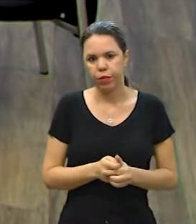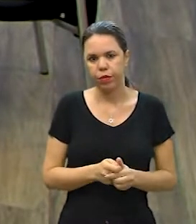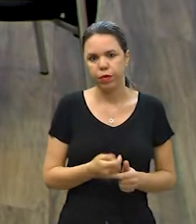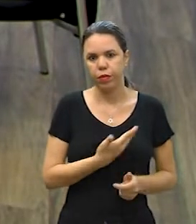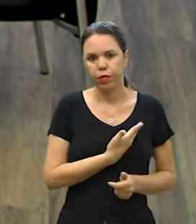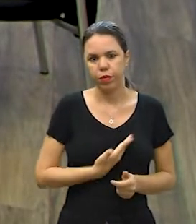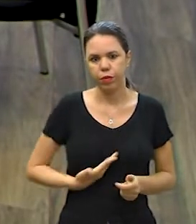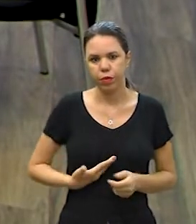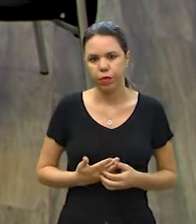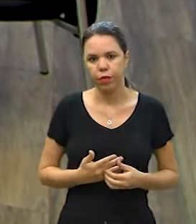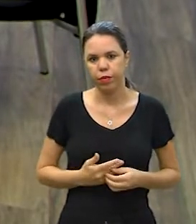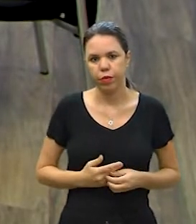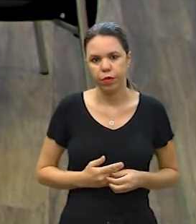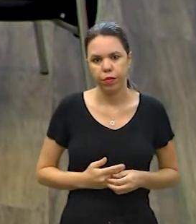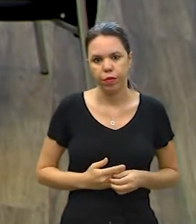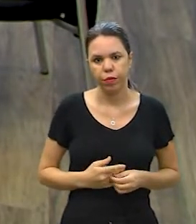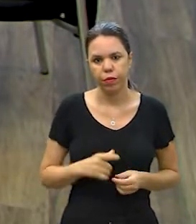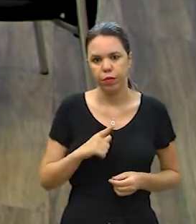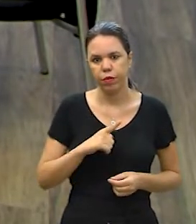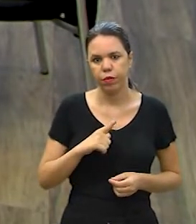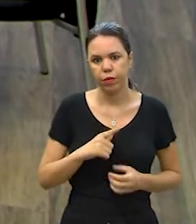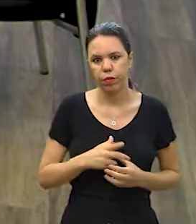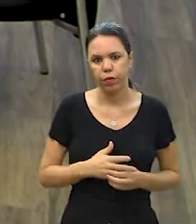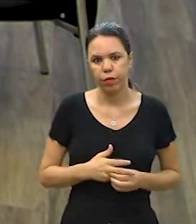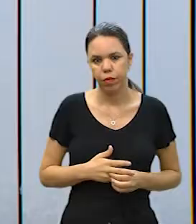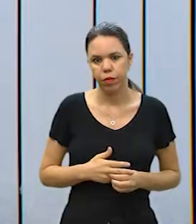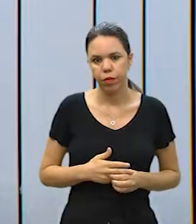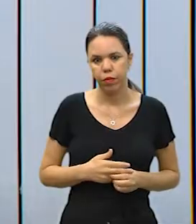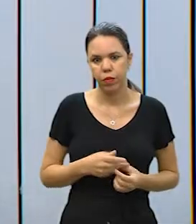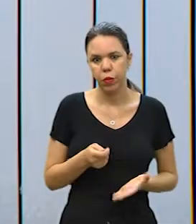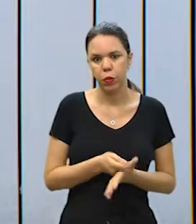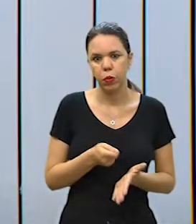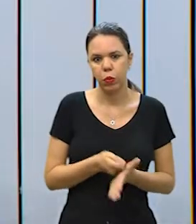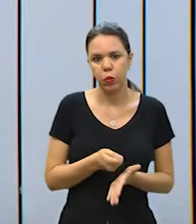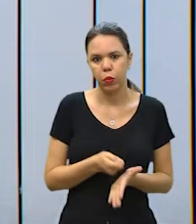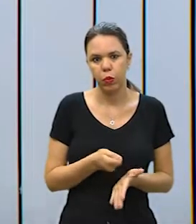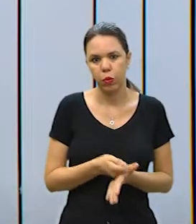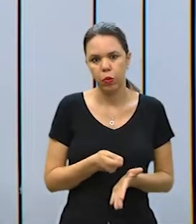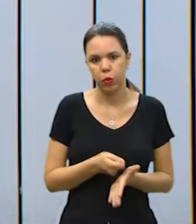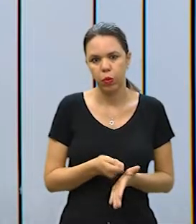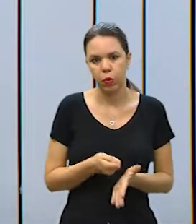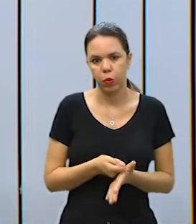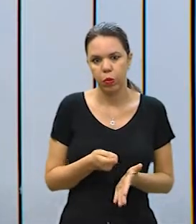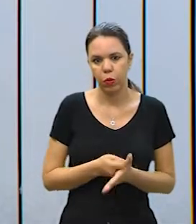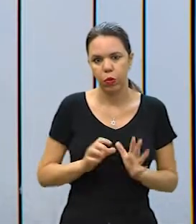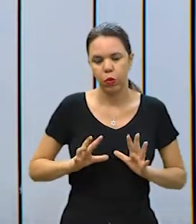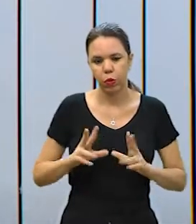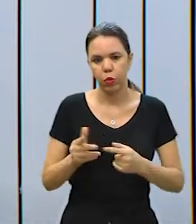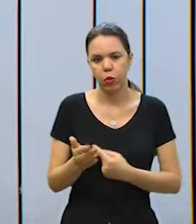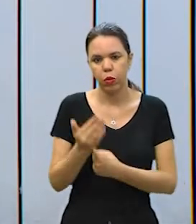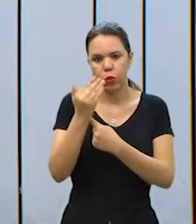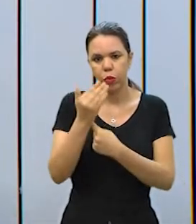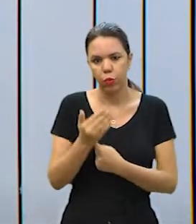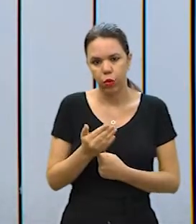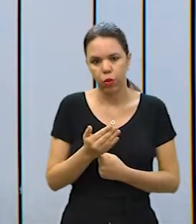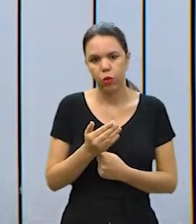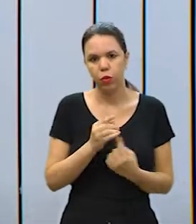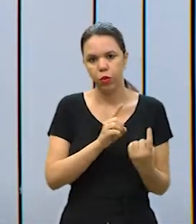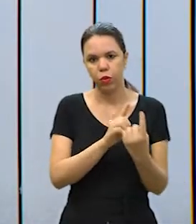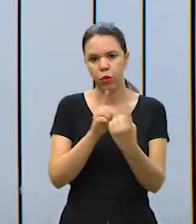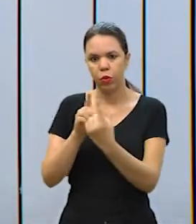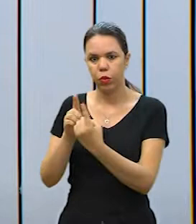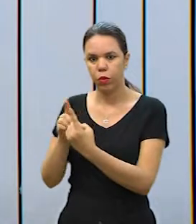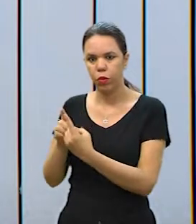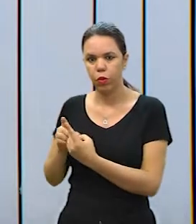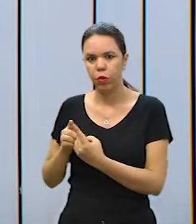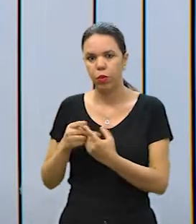que o poder público ele tem o dever de dar todas as tecnologias